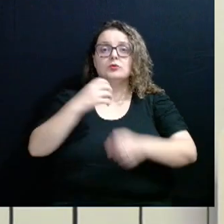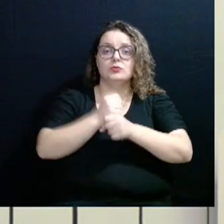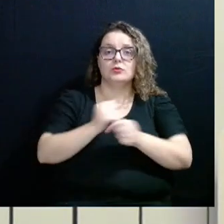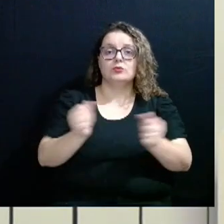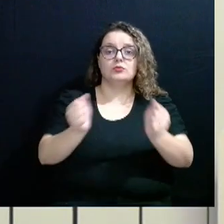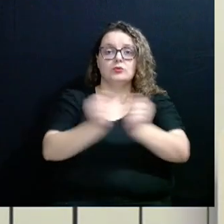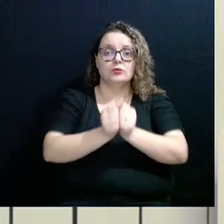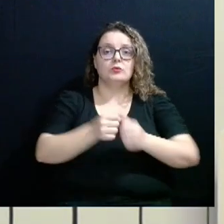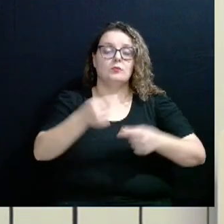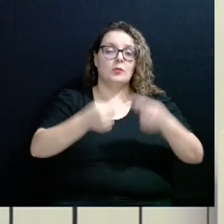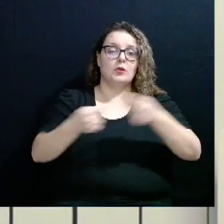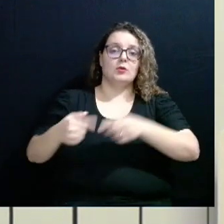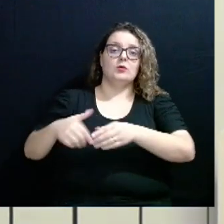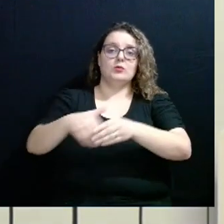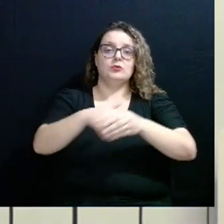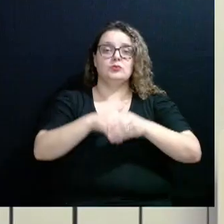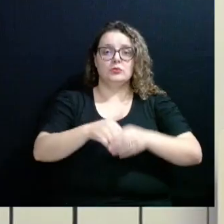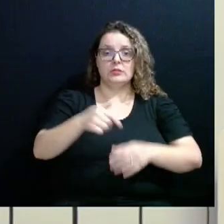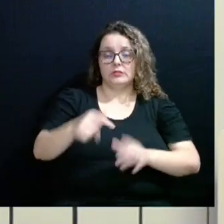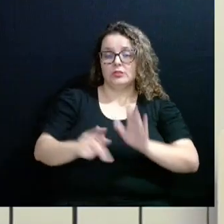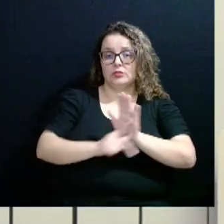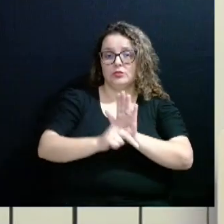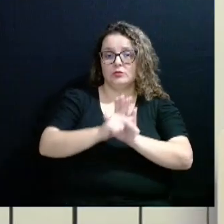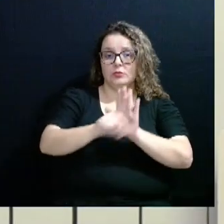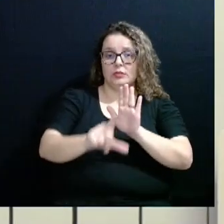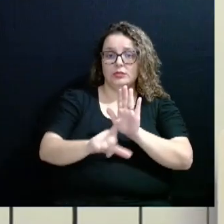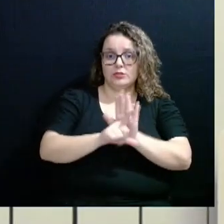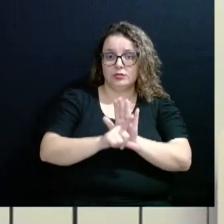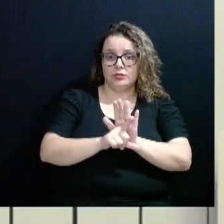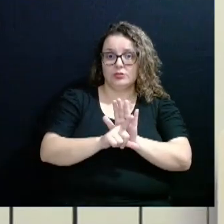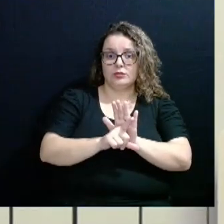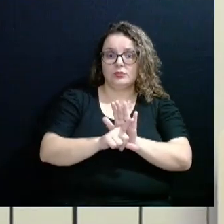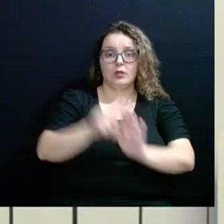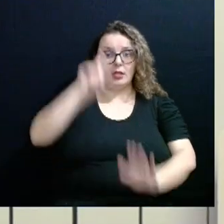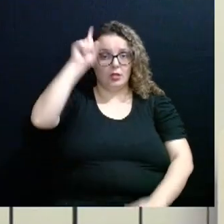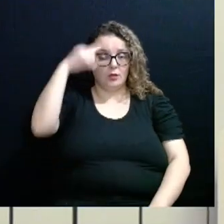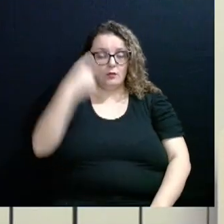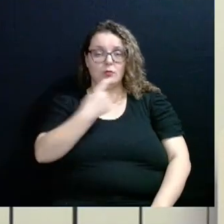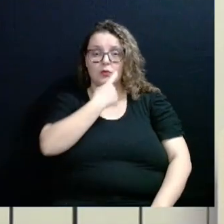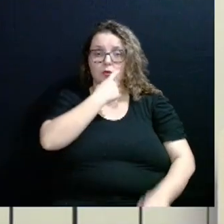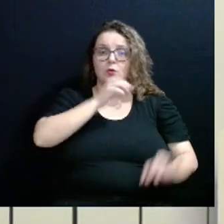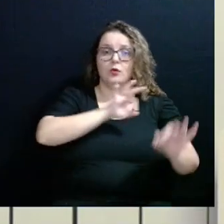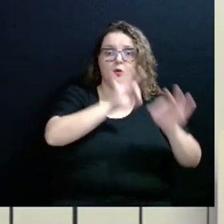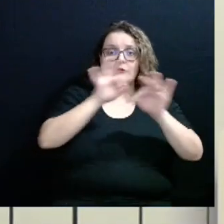votar 7 projetos de lei. A Mirna Abreu acompanhou tudo e traz